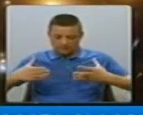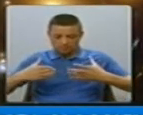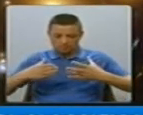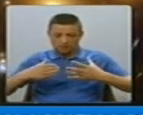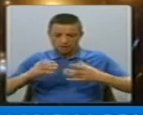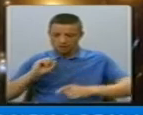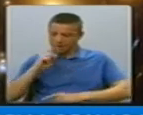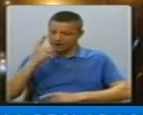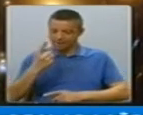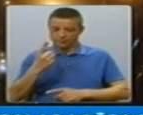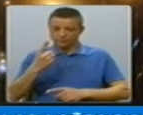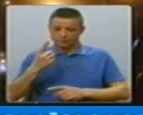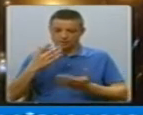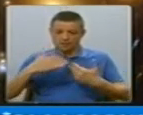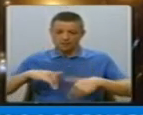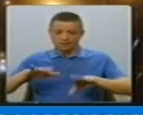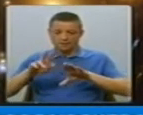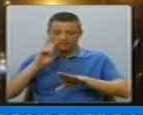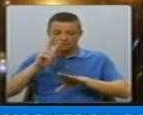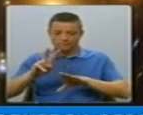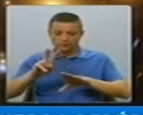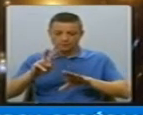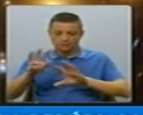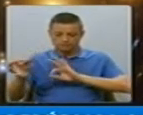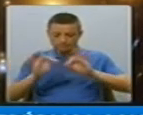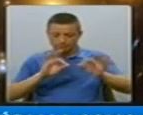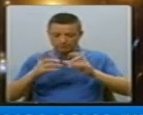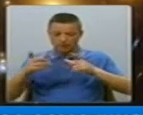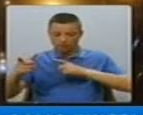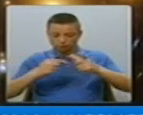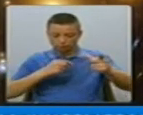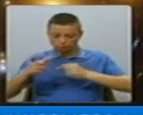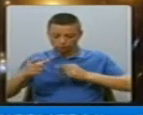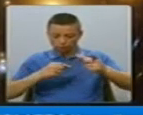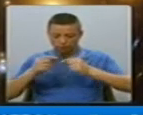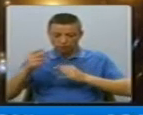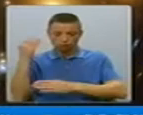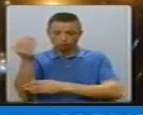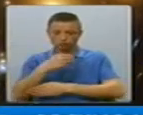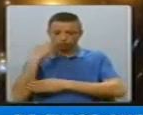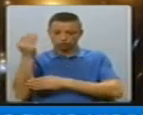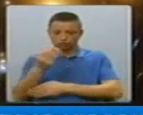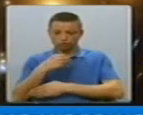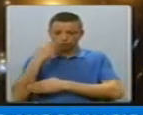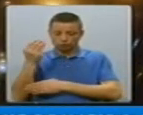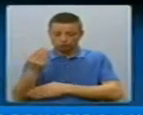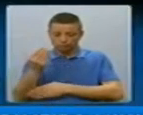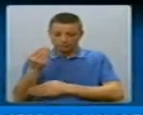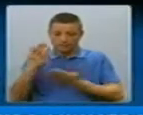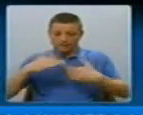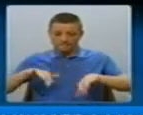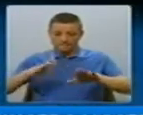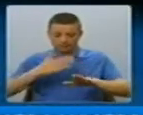porque os cientistas encontraram uma enorme formação estelar nesta galáxia jovem. Ora, isto é absolutamente surpreendente,